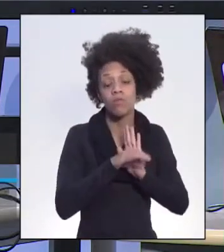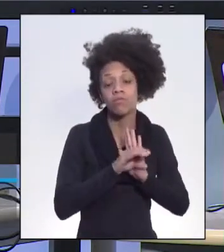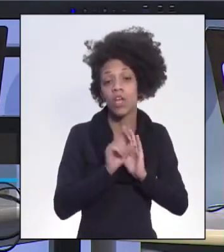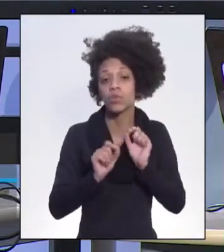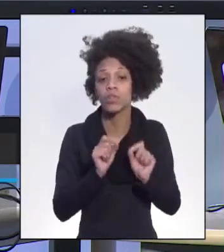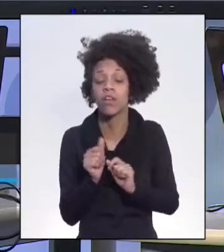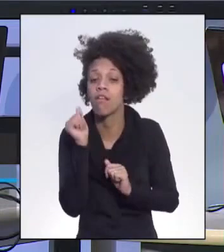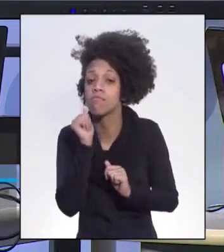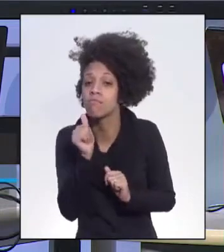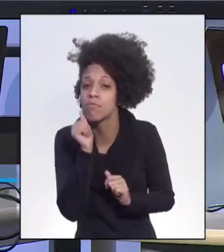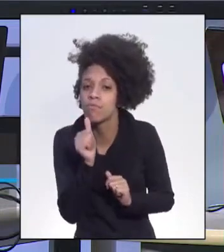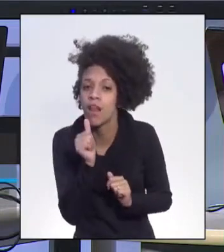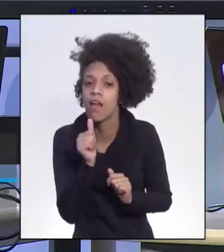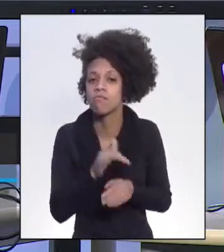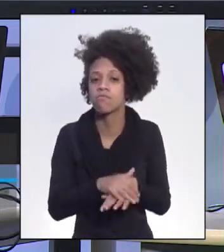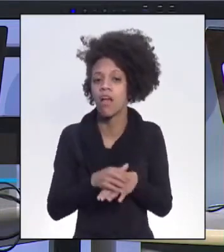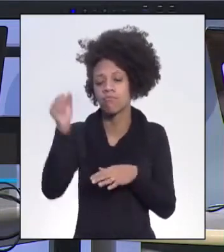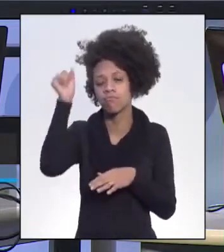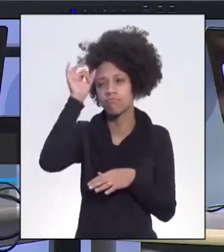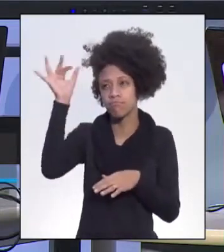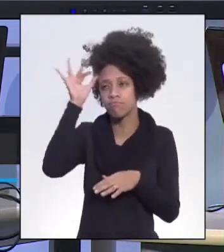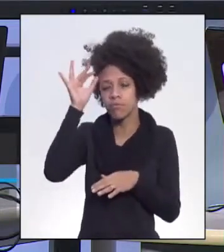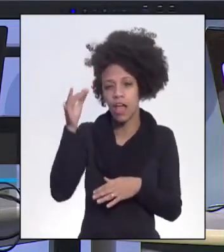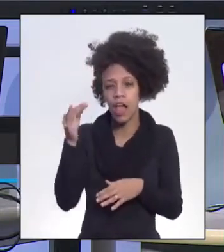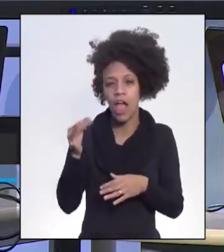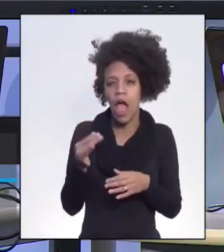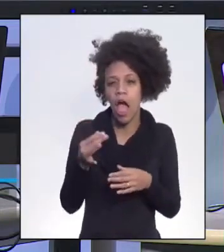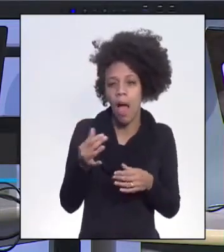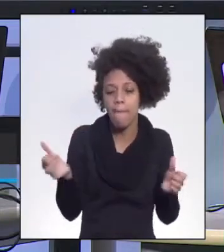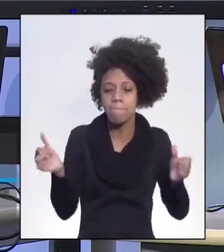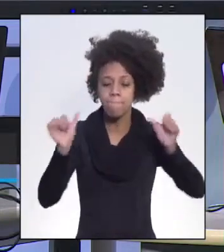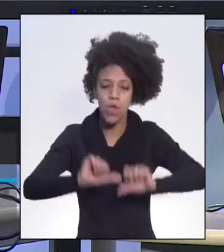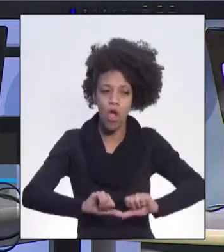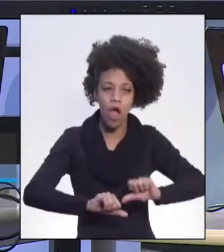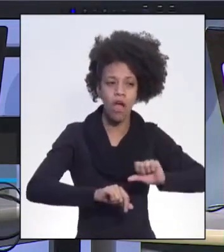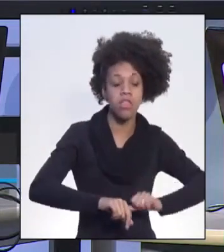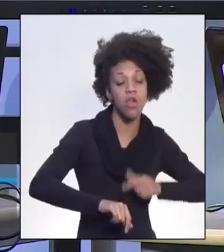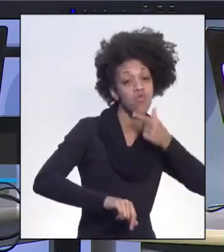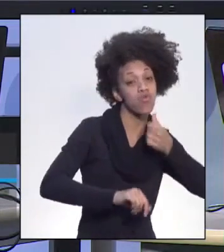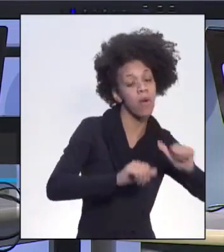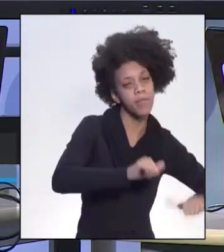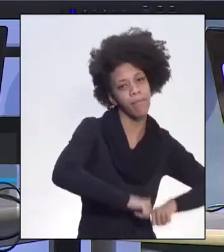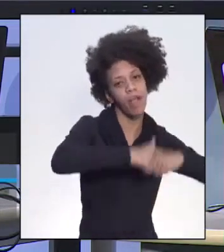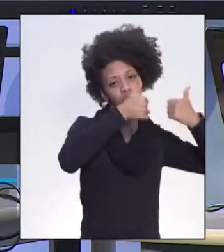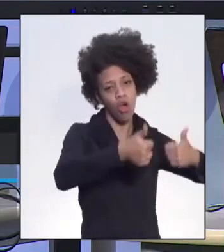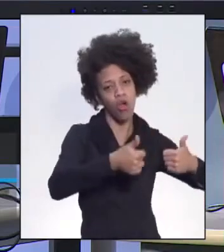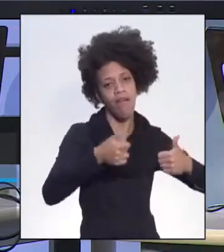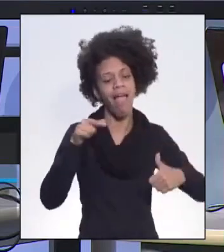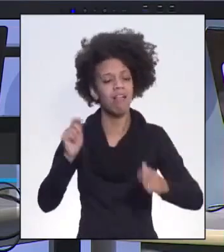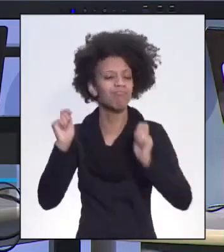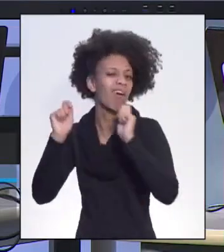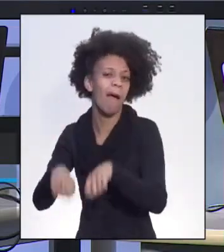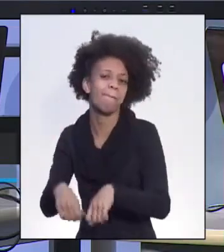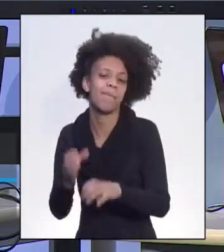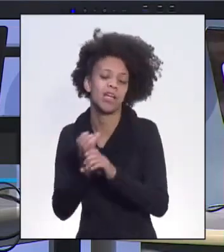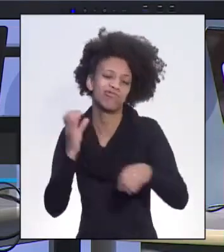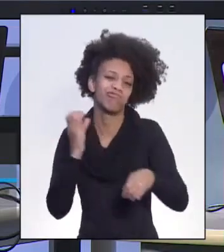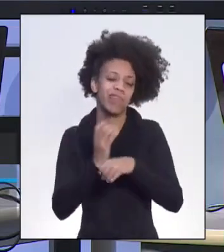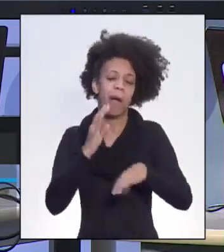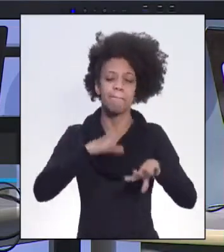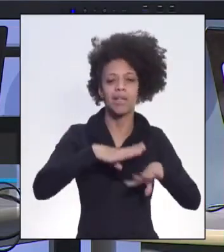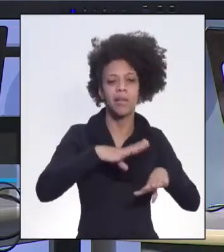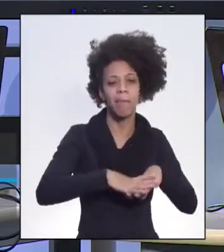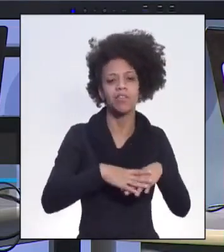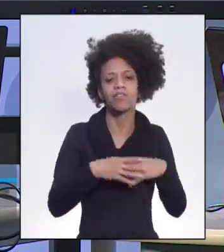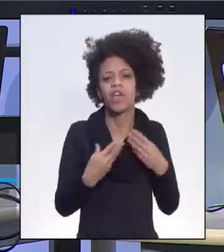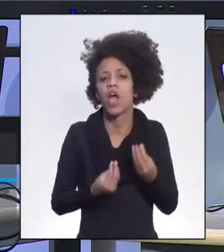mulheres tinham uma intelectualidade inferior à dos homens, como elas não eram capazes de estudar engenharia, matemática,